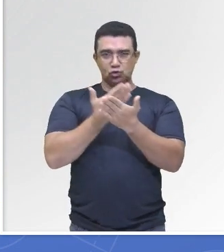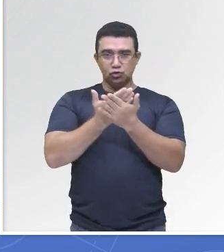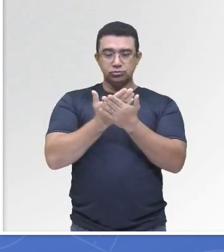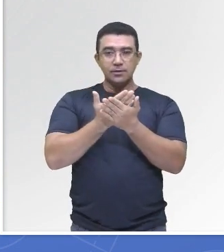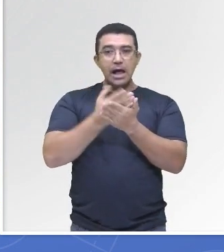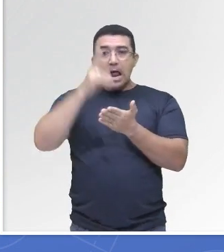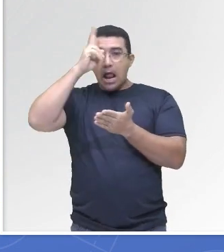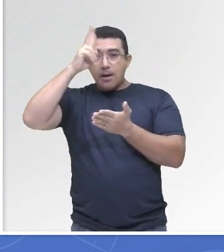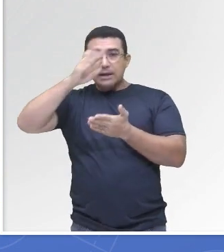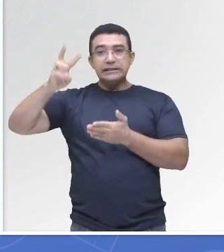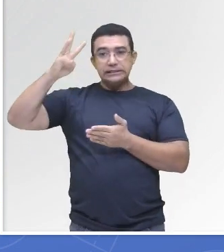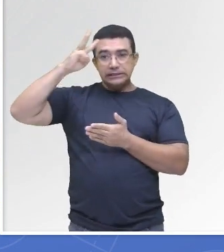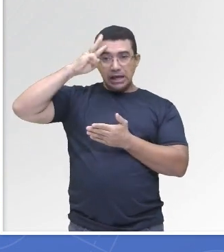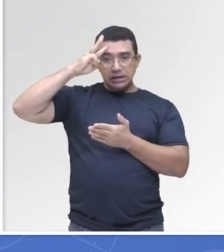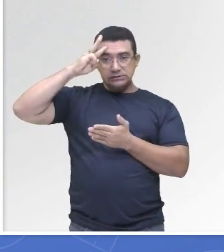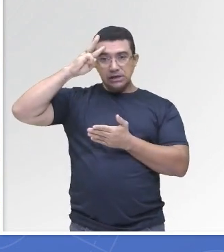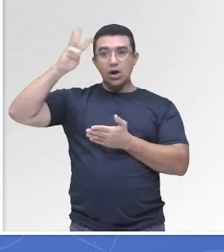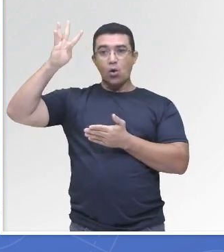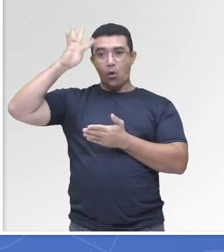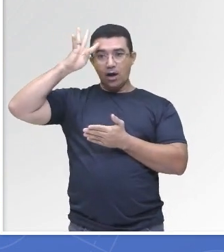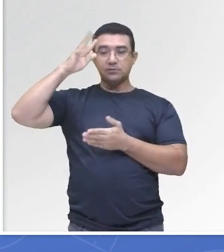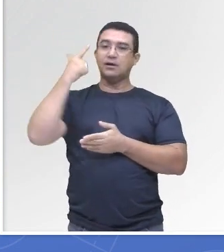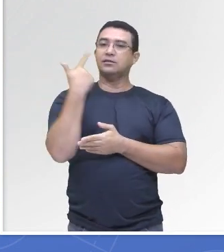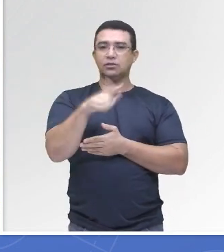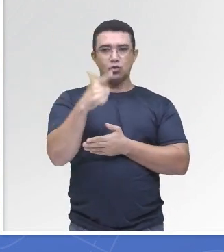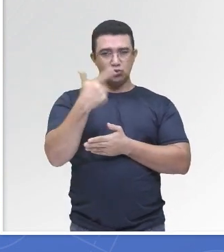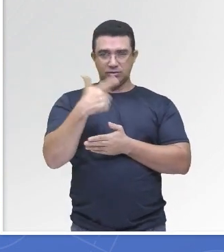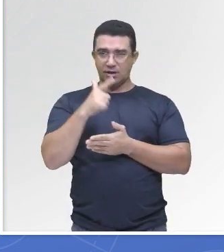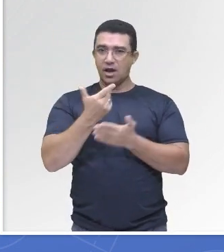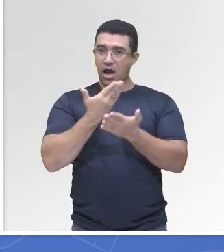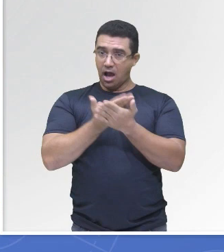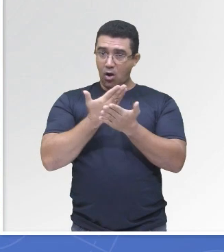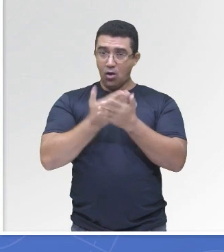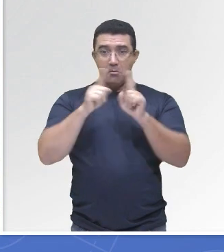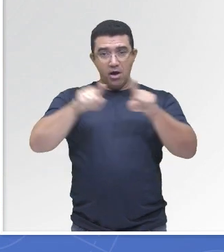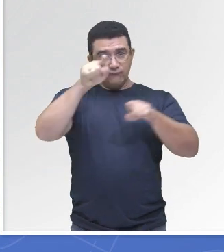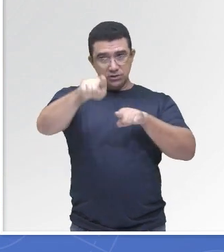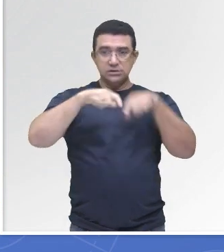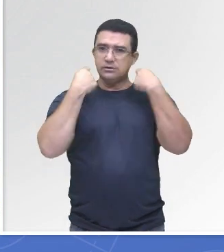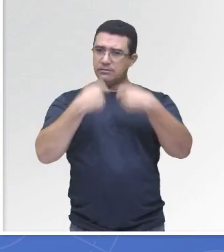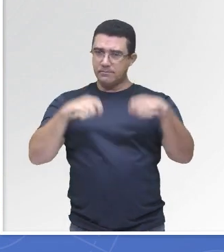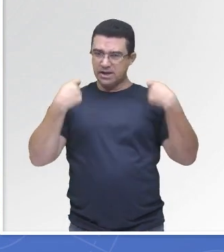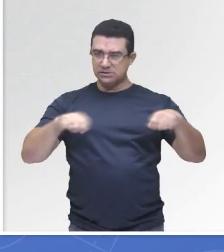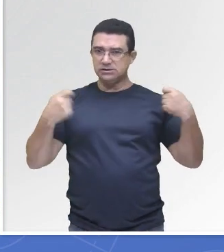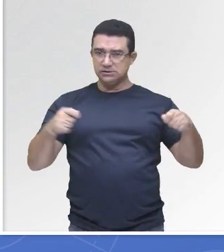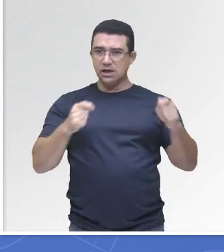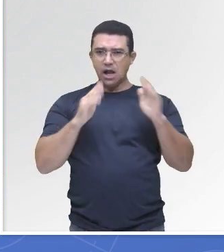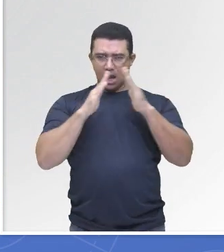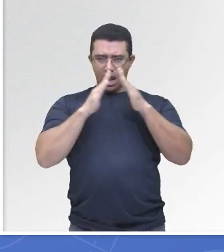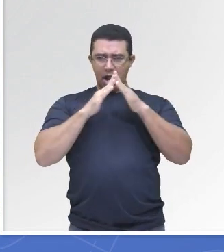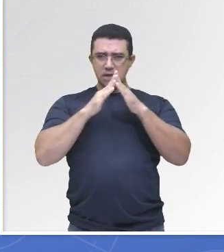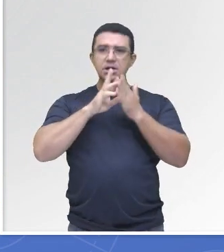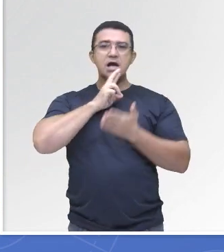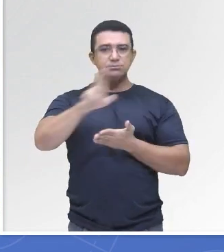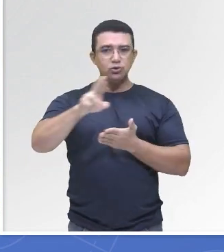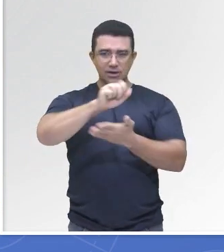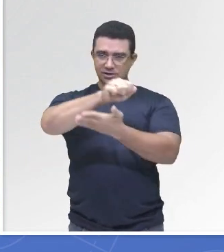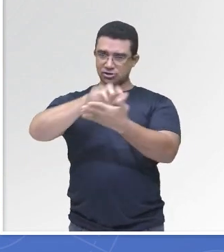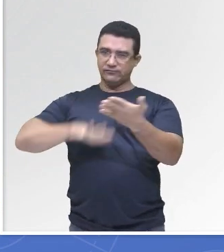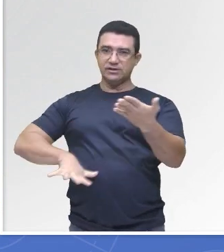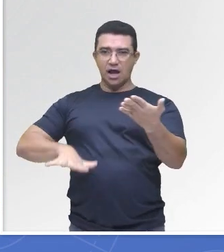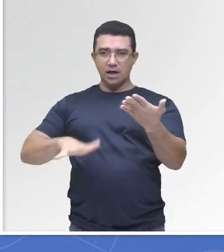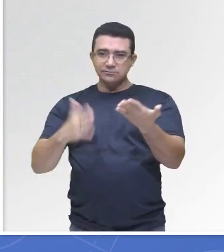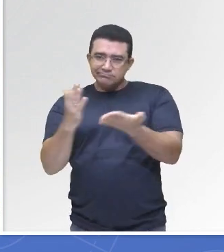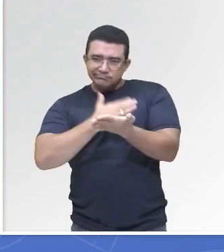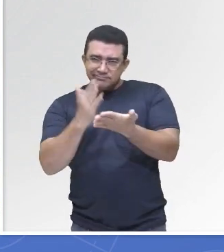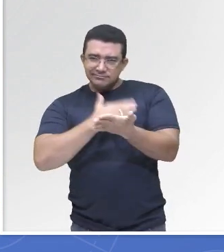terça e quarta nós não teremos aula, mas vocês devem ficar aí respondendo às atividades do nosso